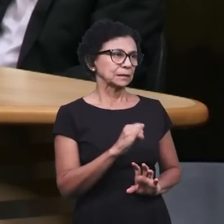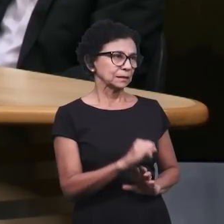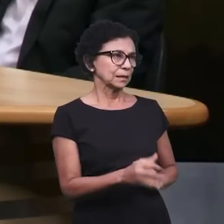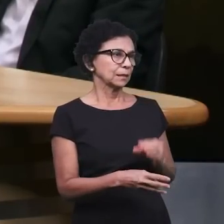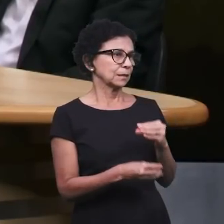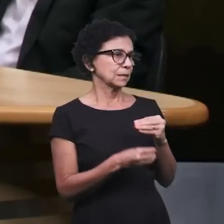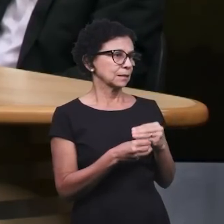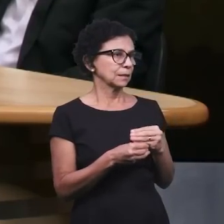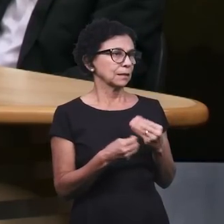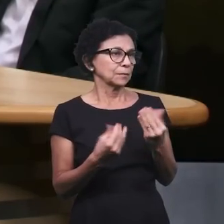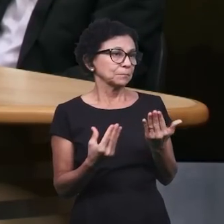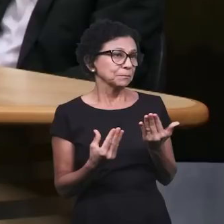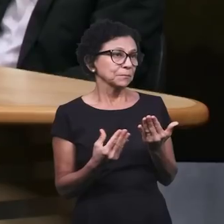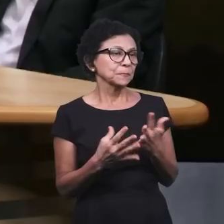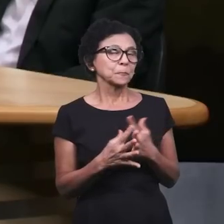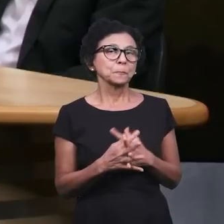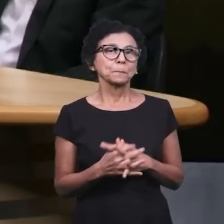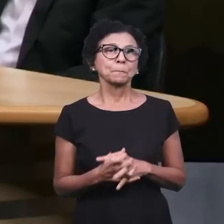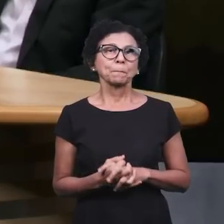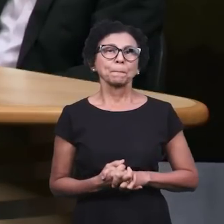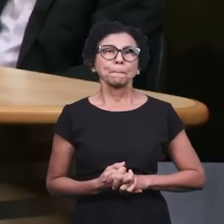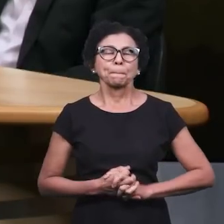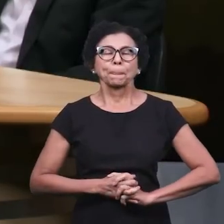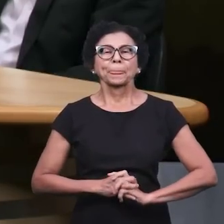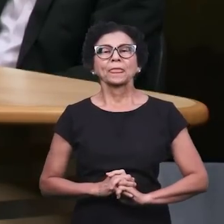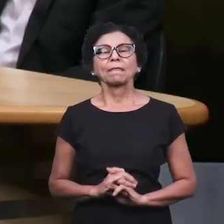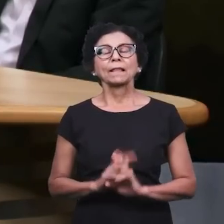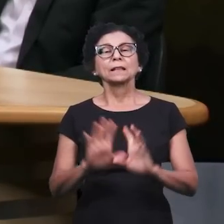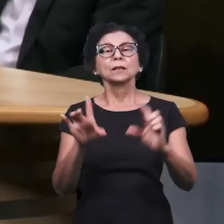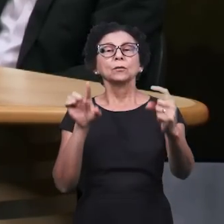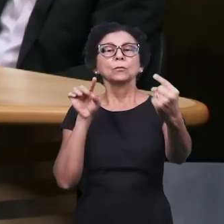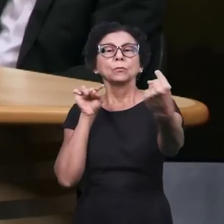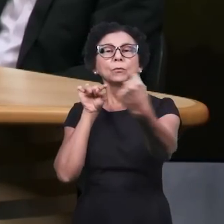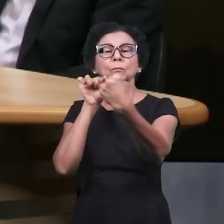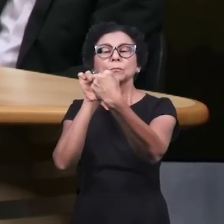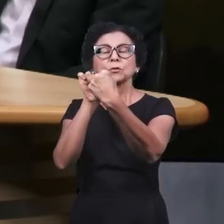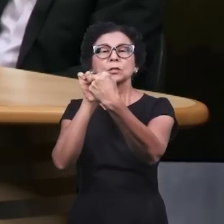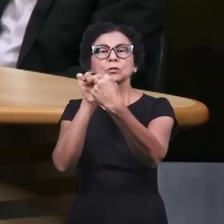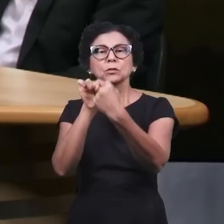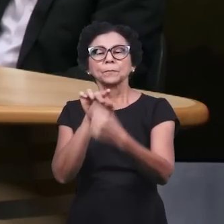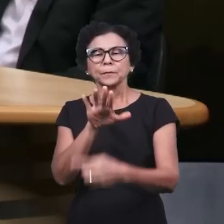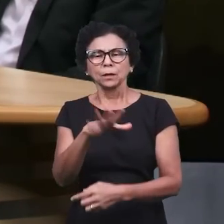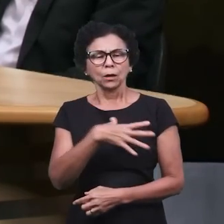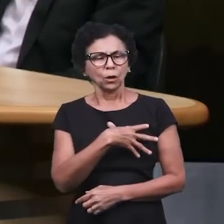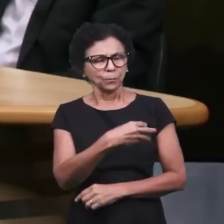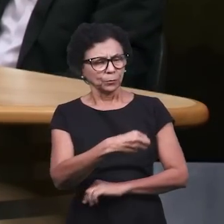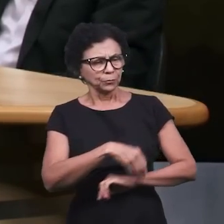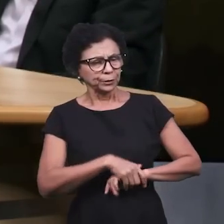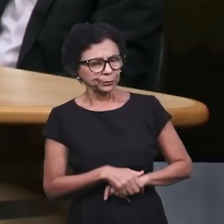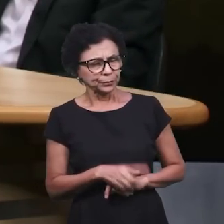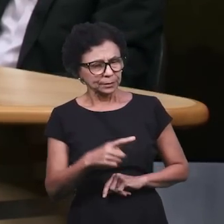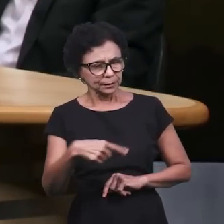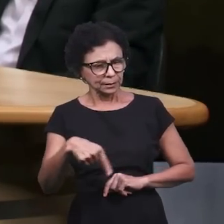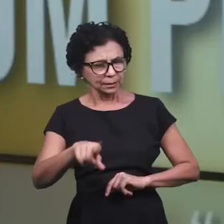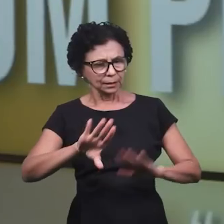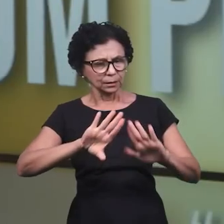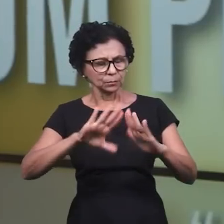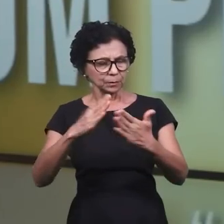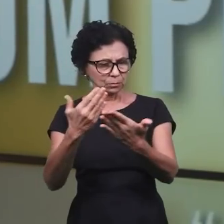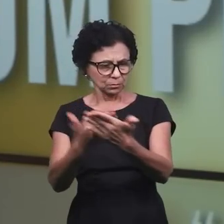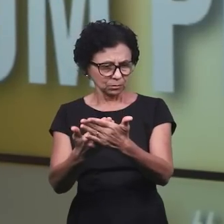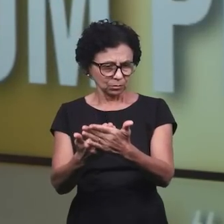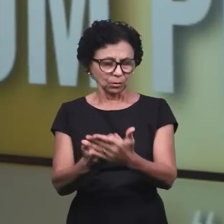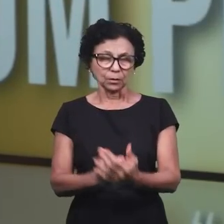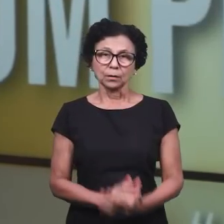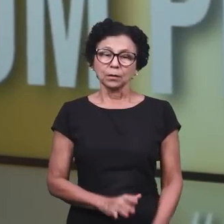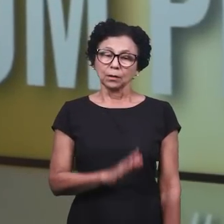abordagem sobre isso, né? E a direção. A direção, ó, meu filho, você está indo para a escola, começou a escolinha,